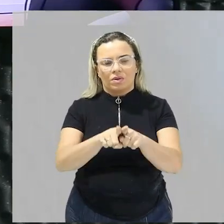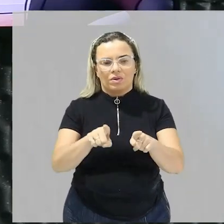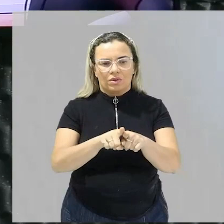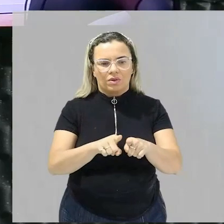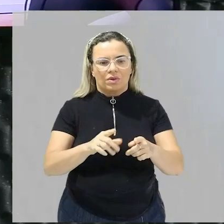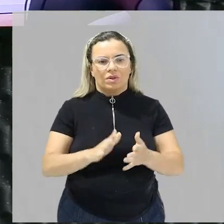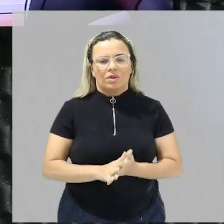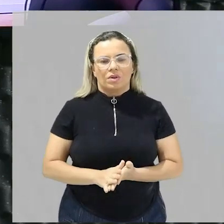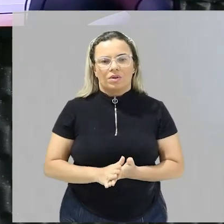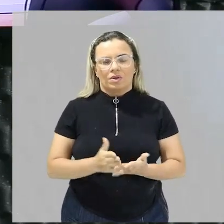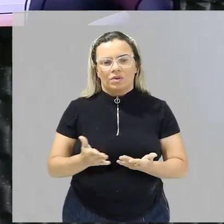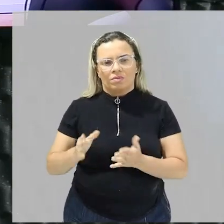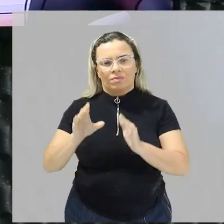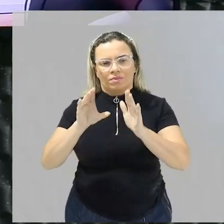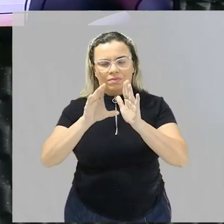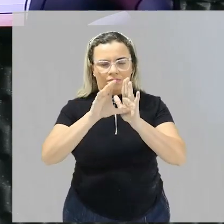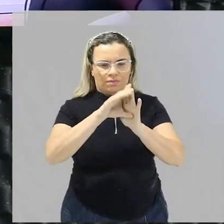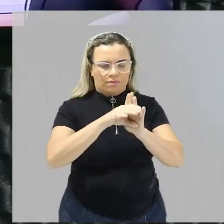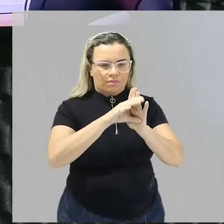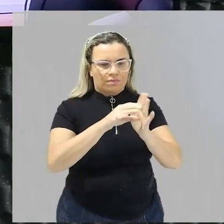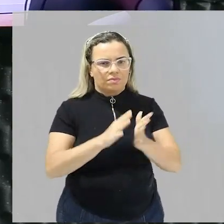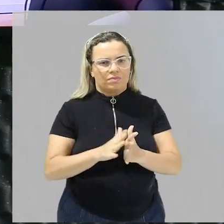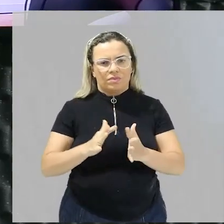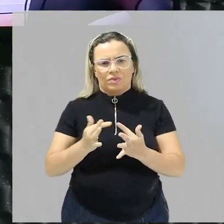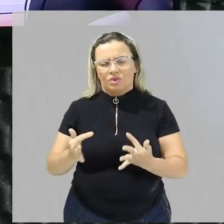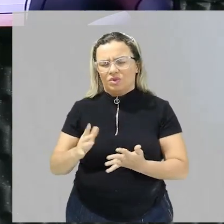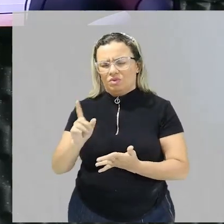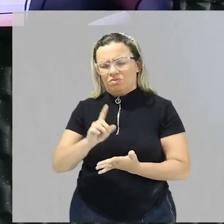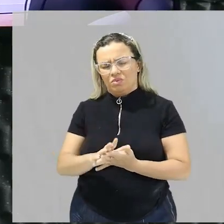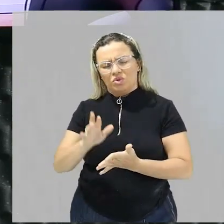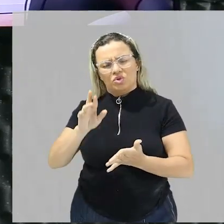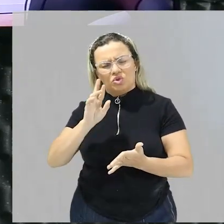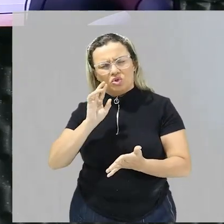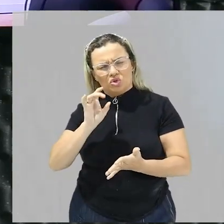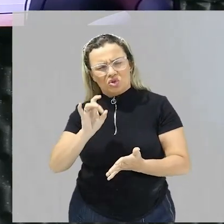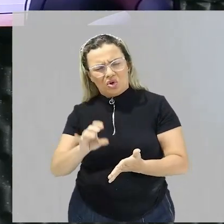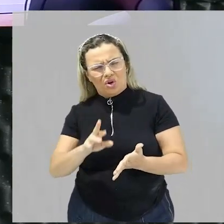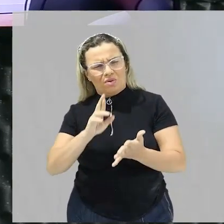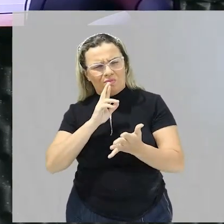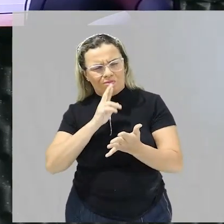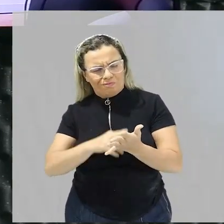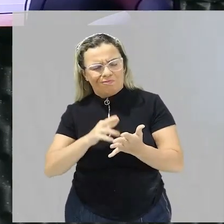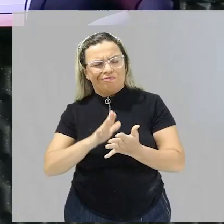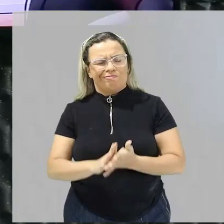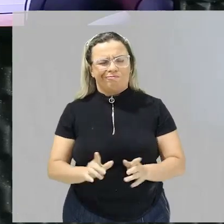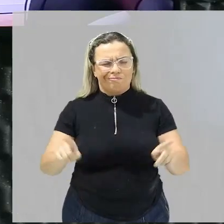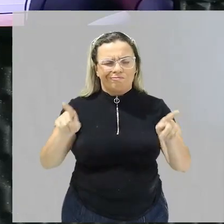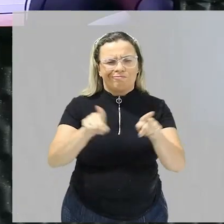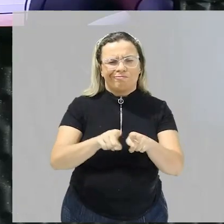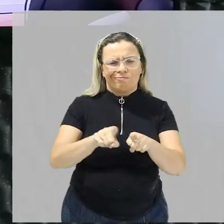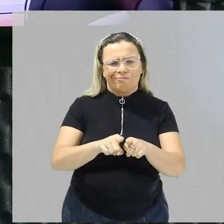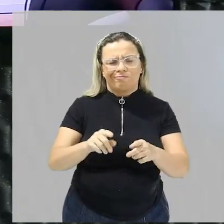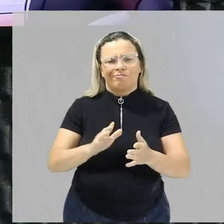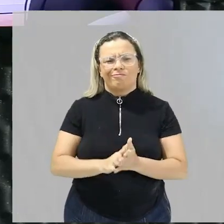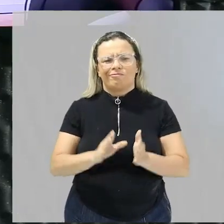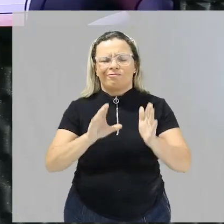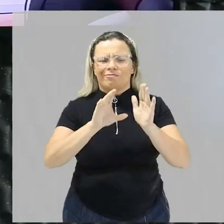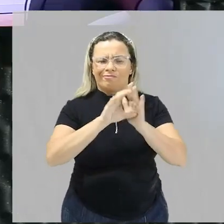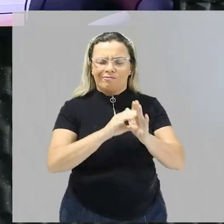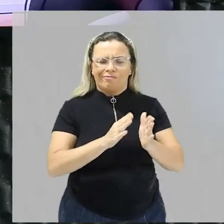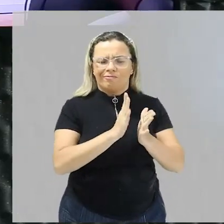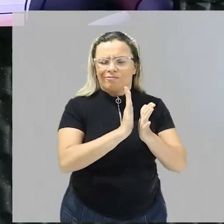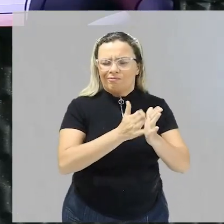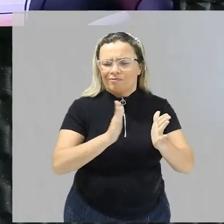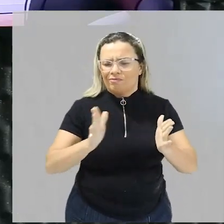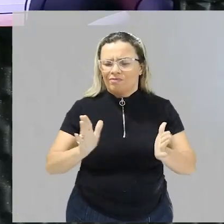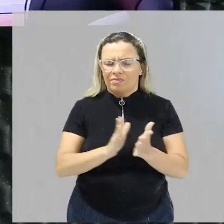para você os conceitos, Não é simplesmente resolver exercício, não. Dentro, a gente do próprio passo a passo da